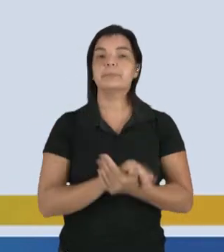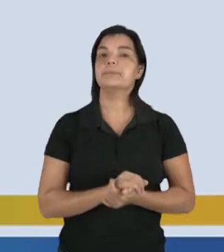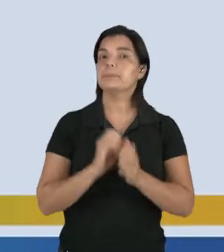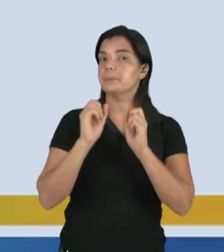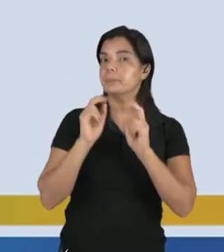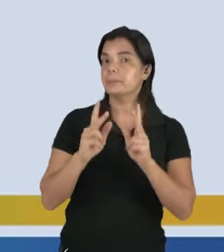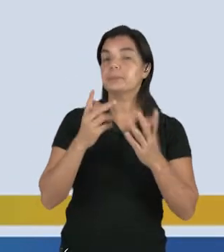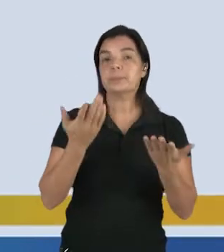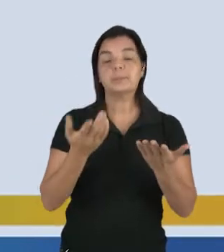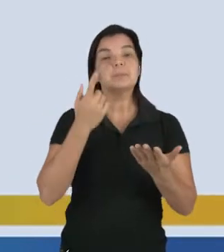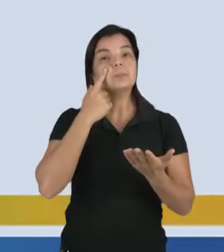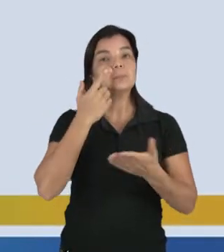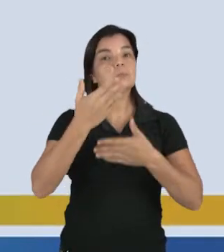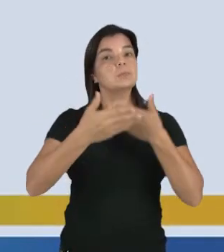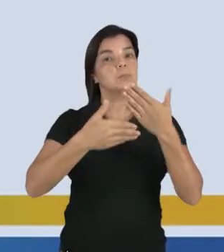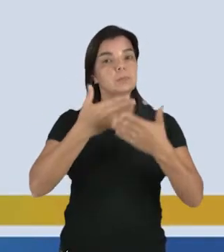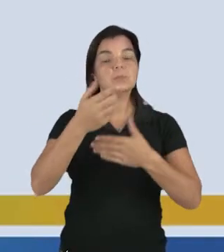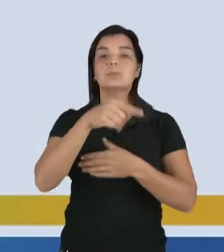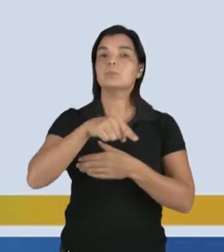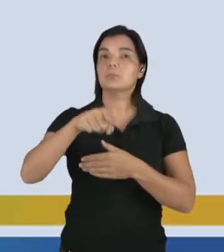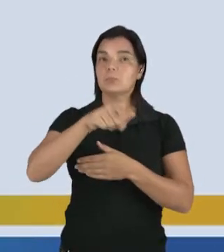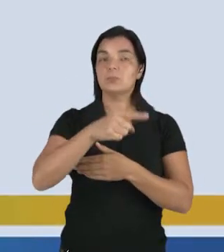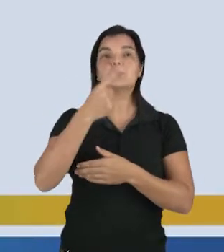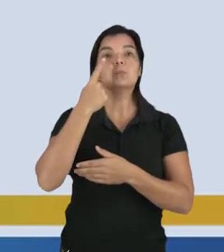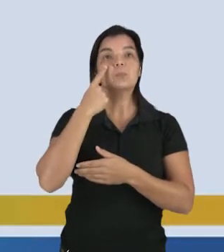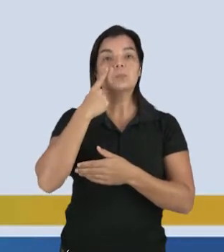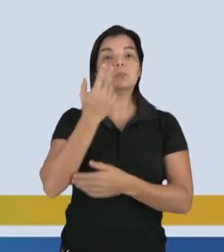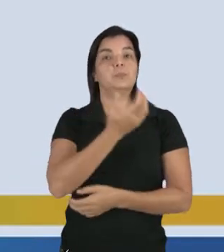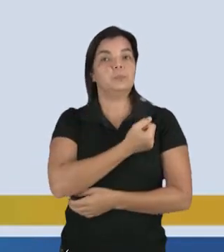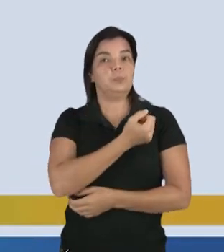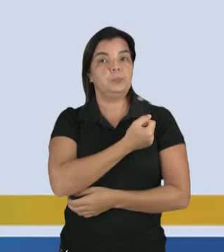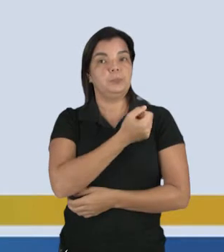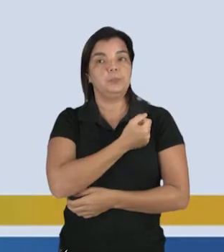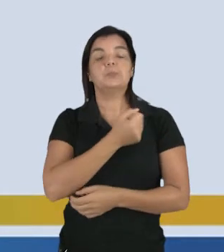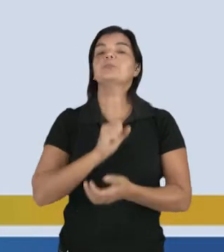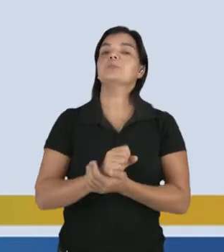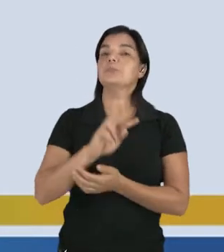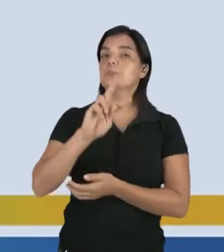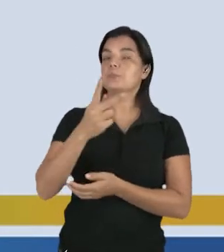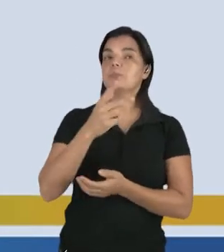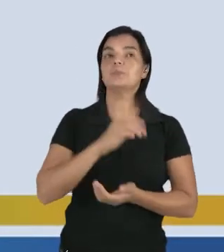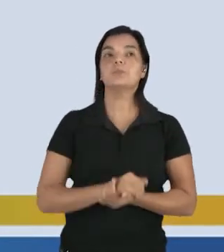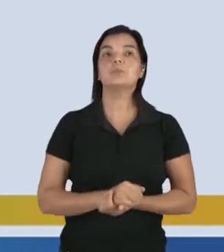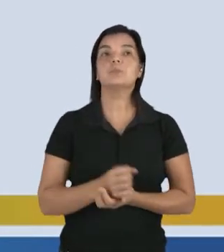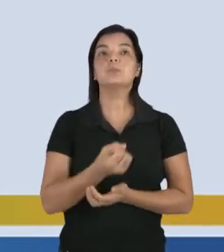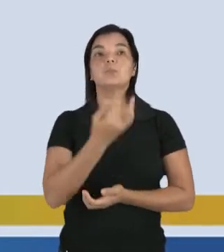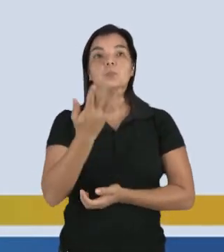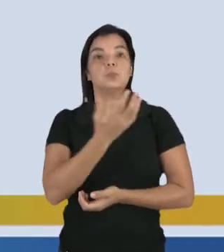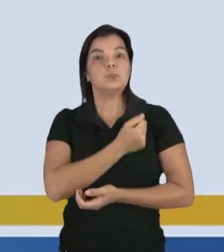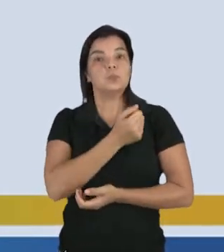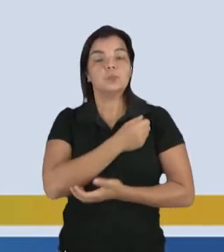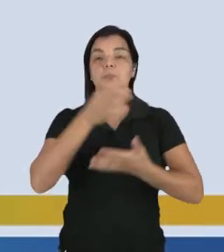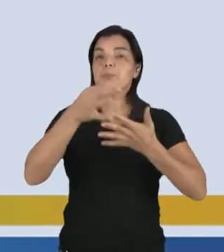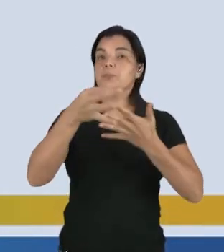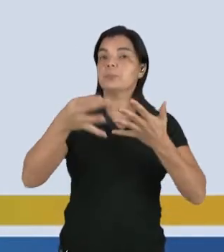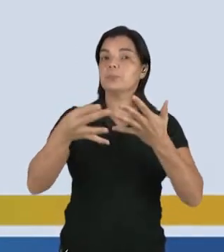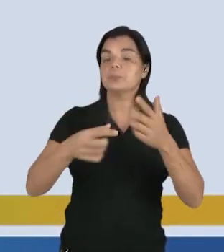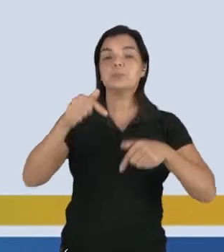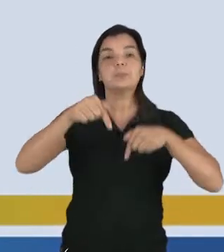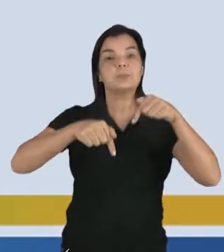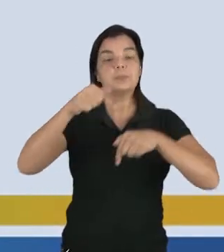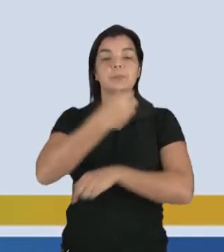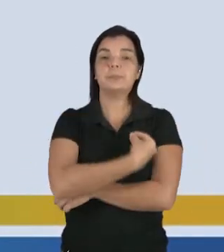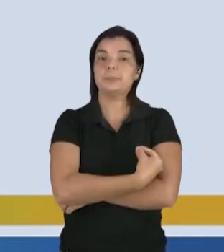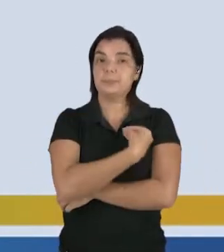hidrogênios, ok? E aí, a partir daí, você determina o número de hidrogênios. Quanto ao número de elementos